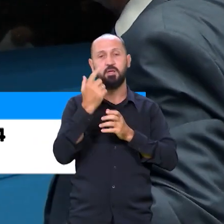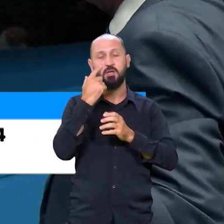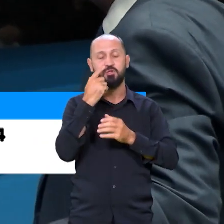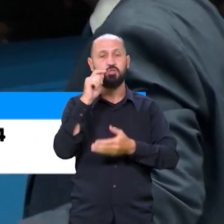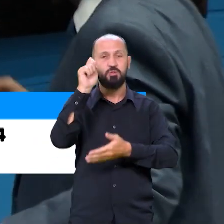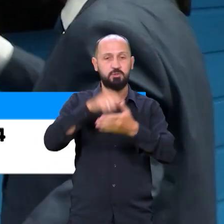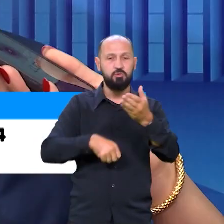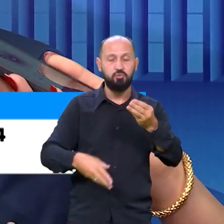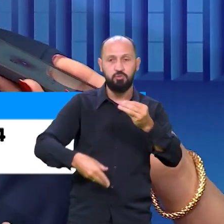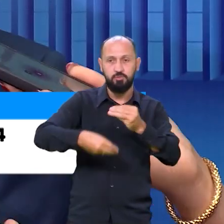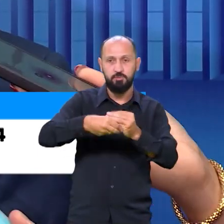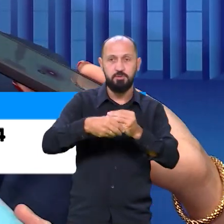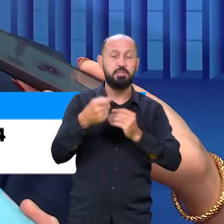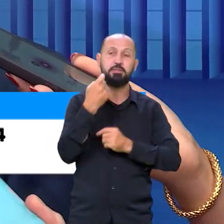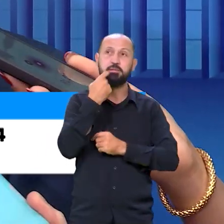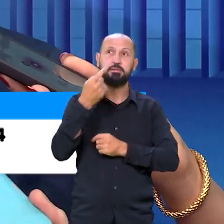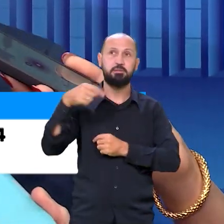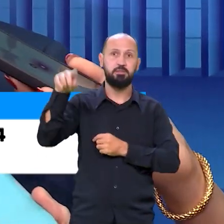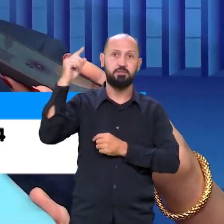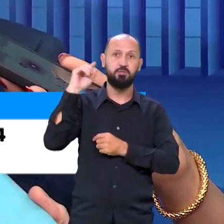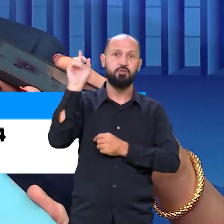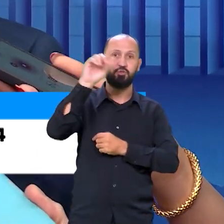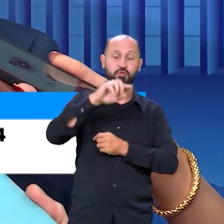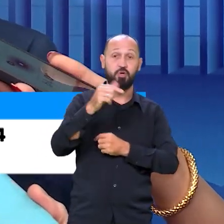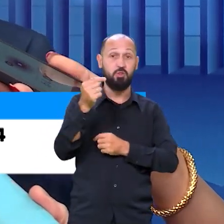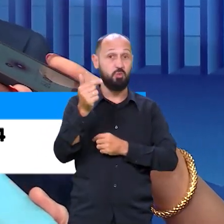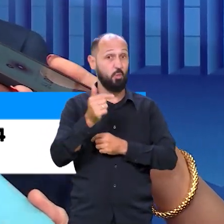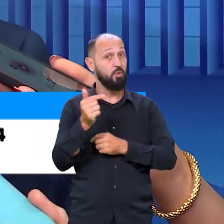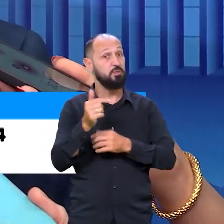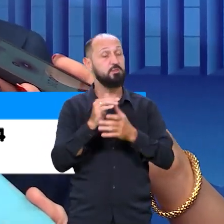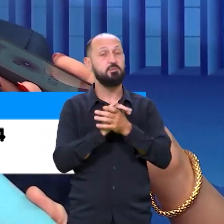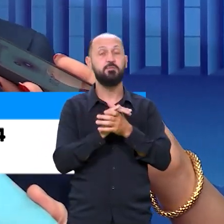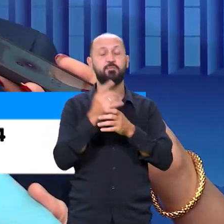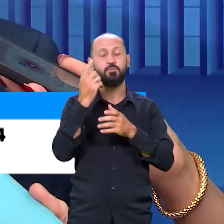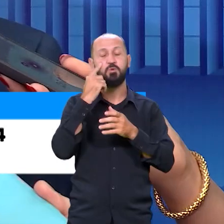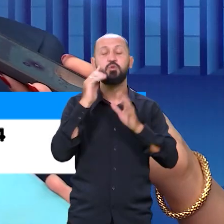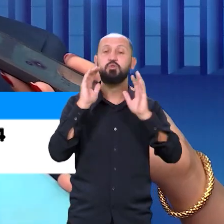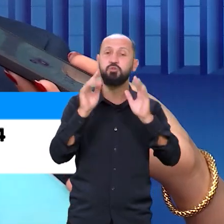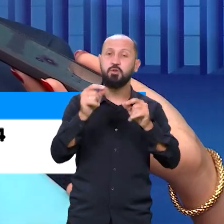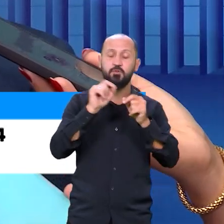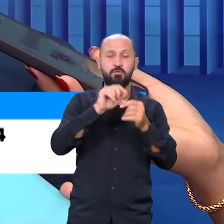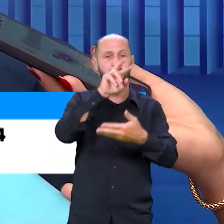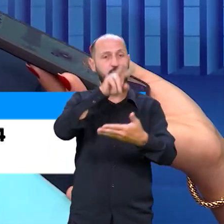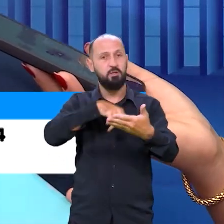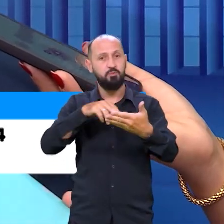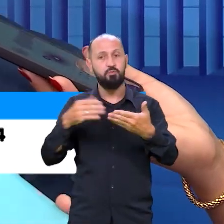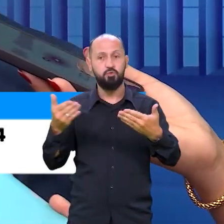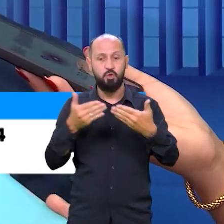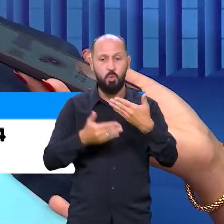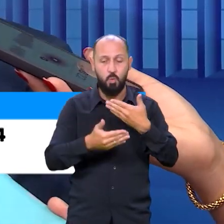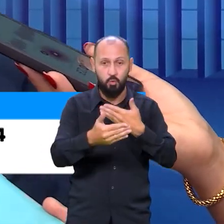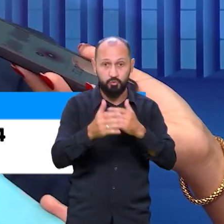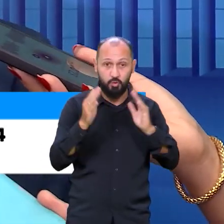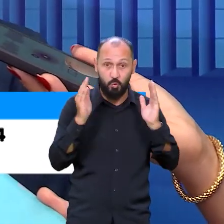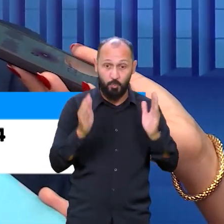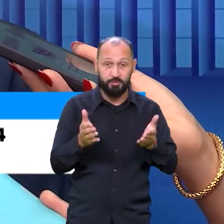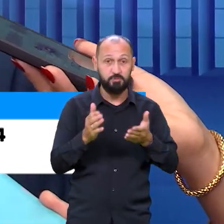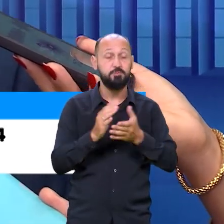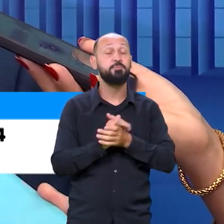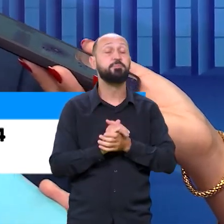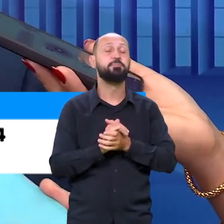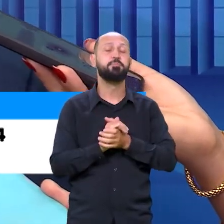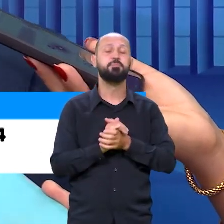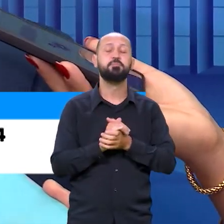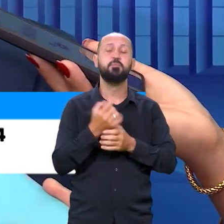de emendas. A LDO foi protocolizada na Assembleia na sexta-feira, no dia 2, foi feita a leitura no